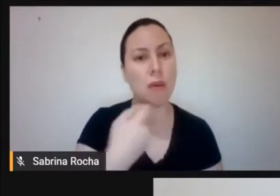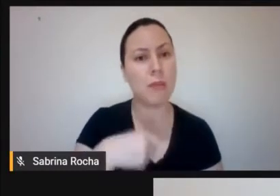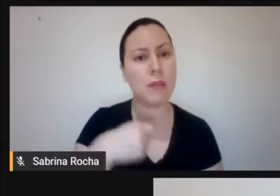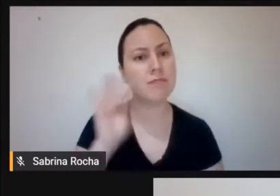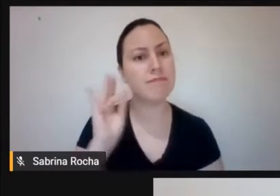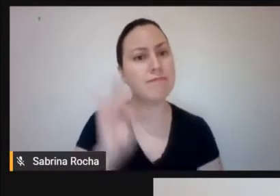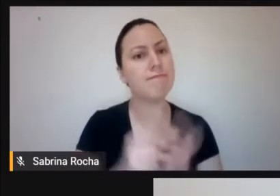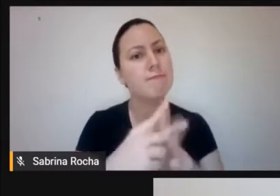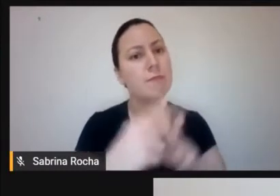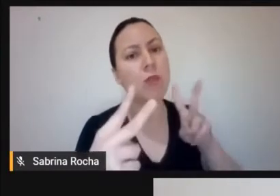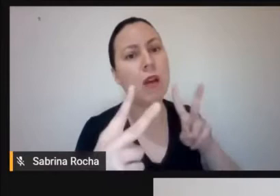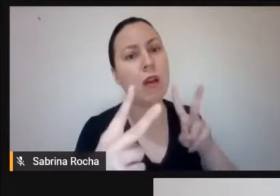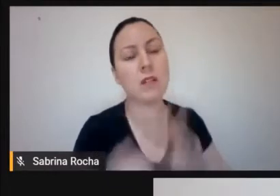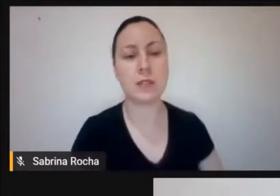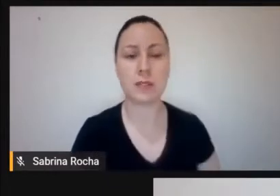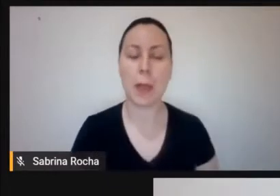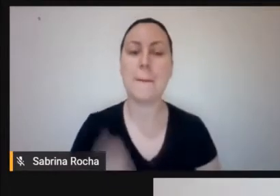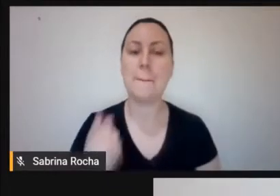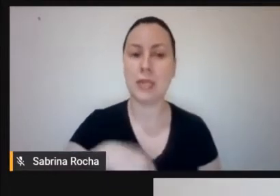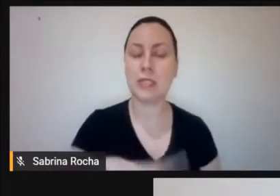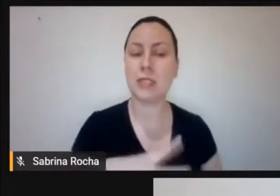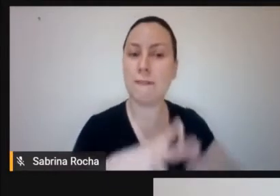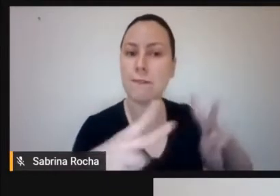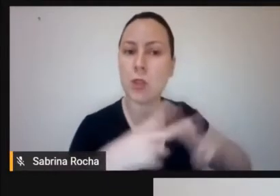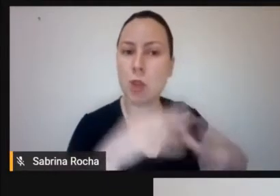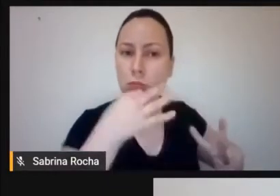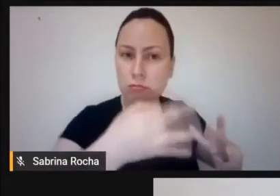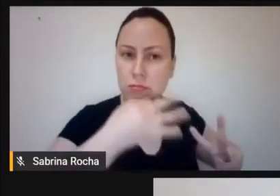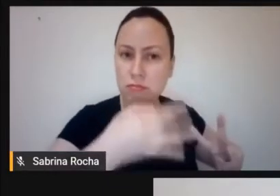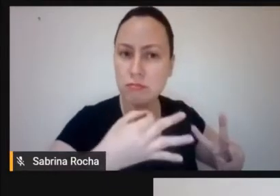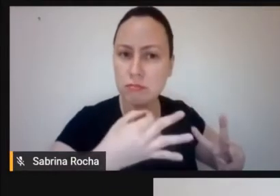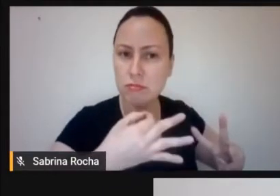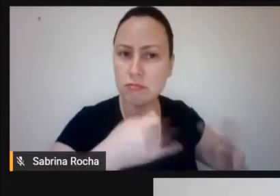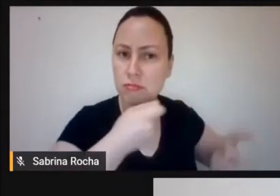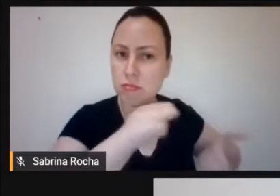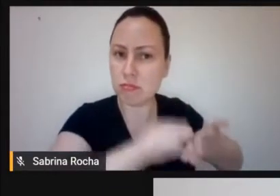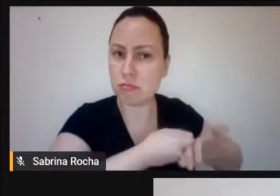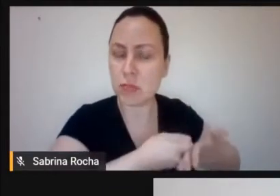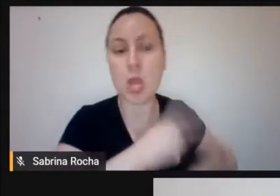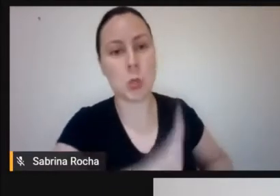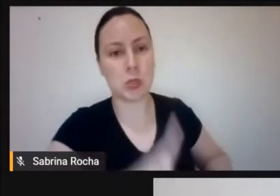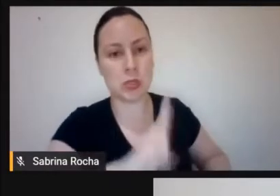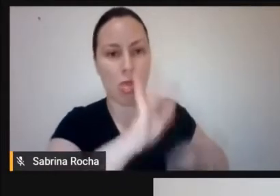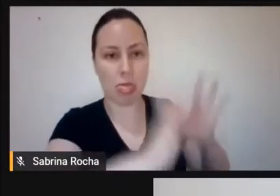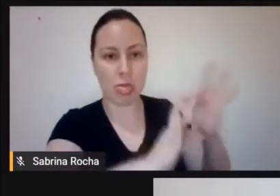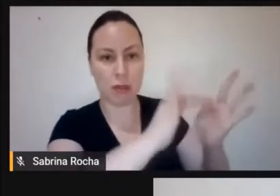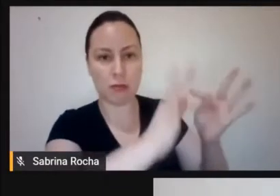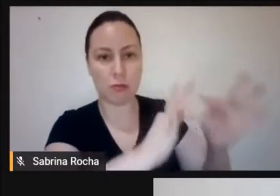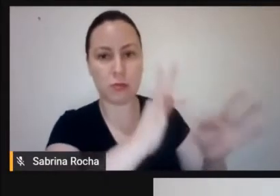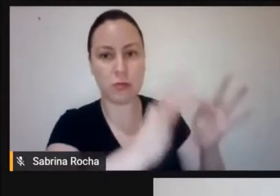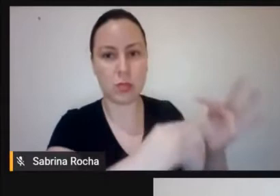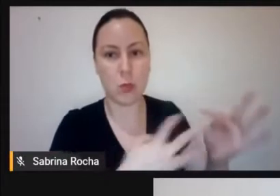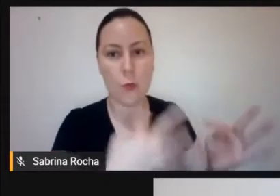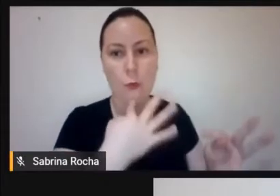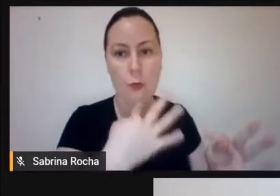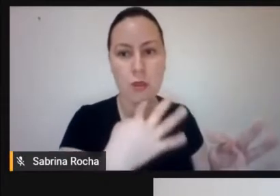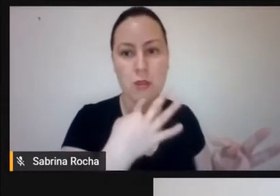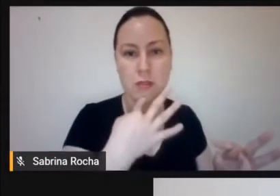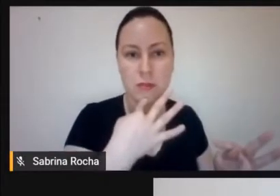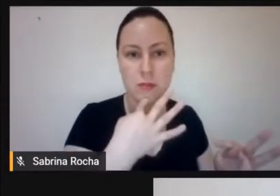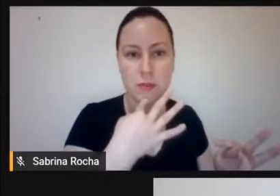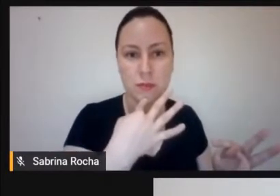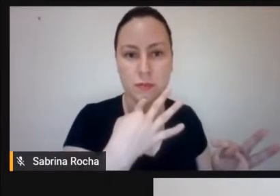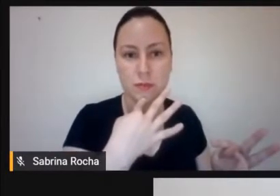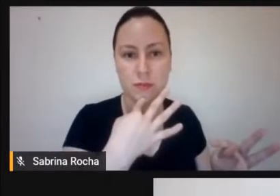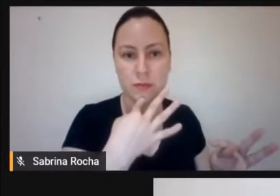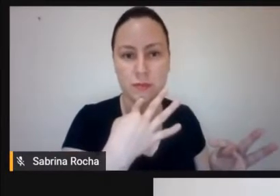Uma inteligência crítica em relação ao mundo virtual seria usar a tecnologia com conhecimento